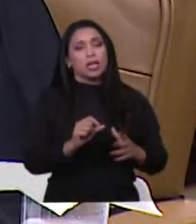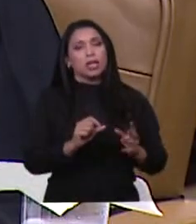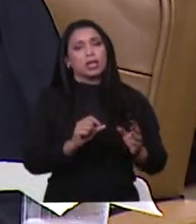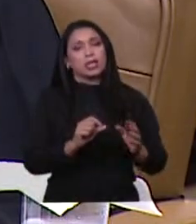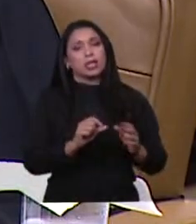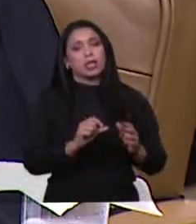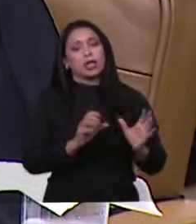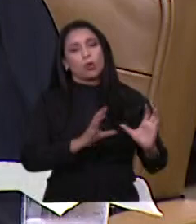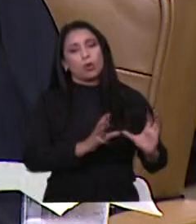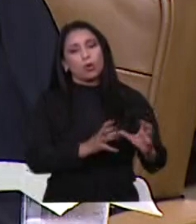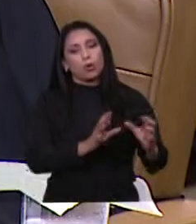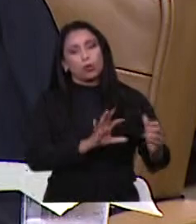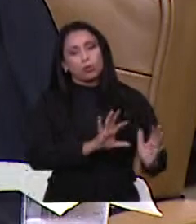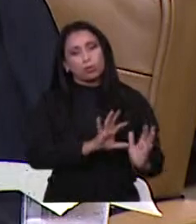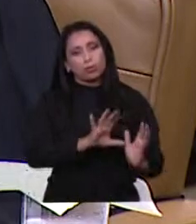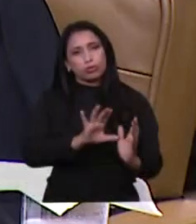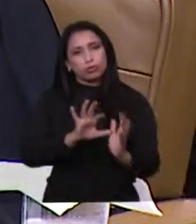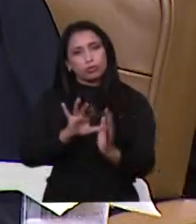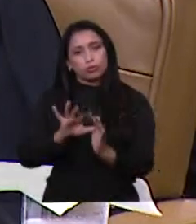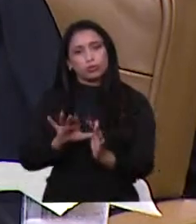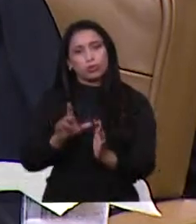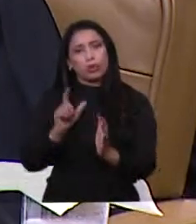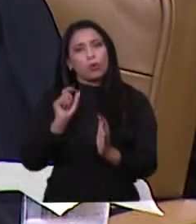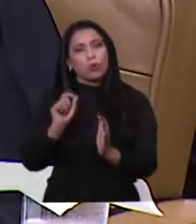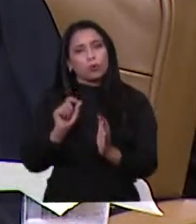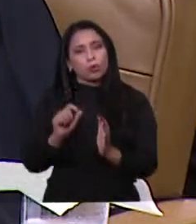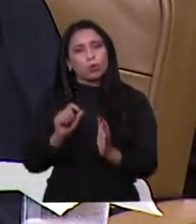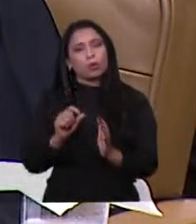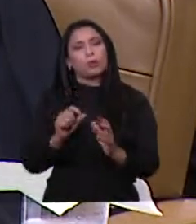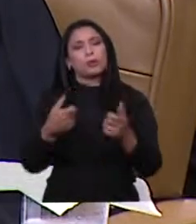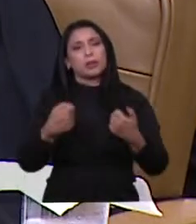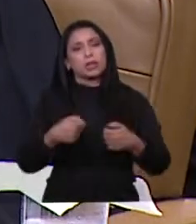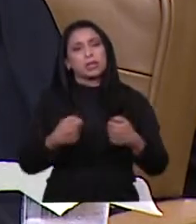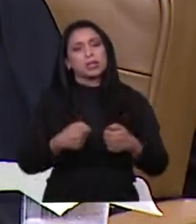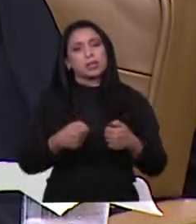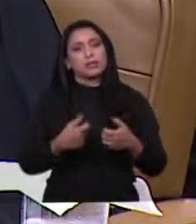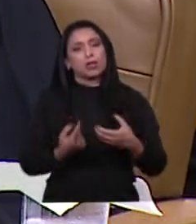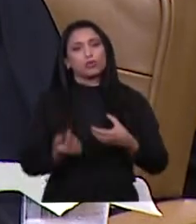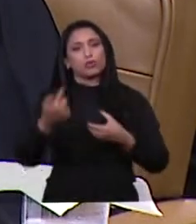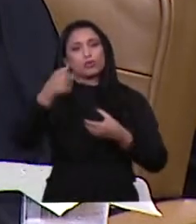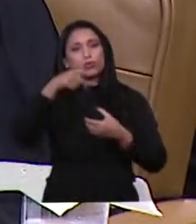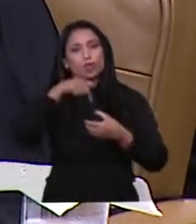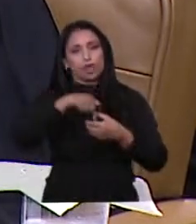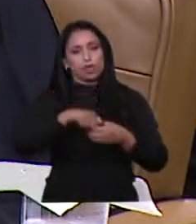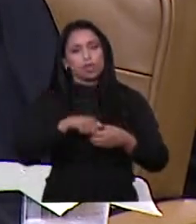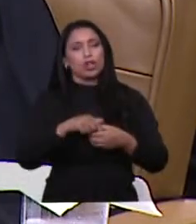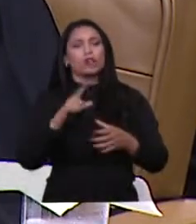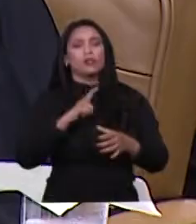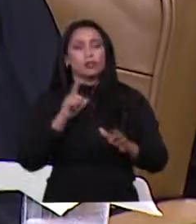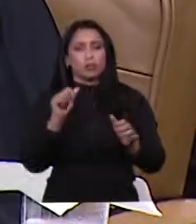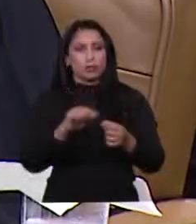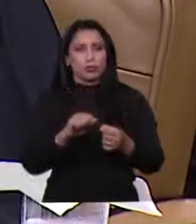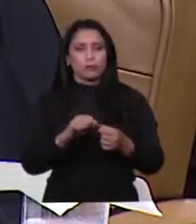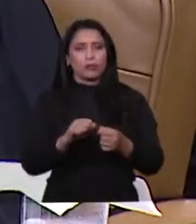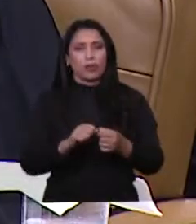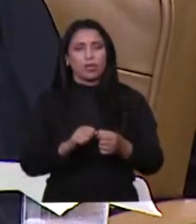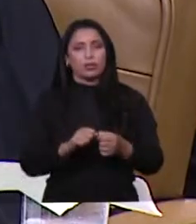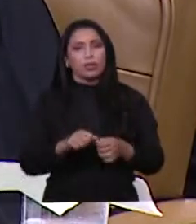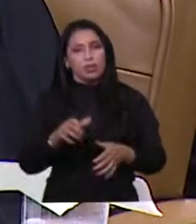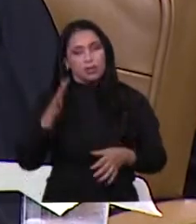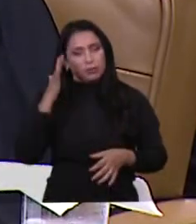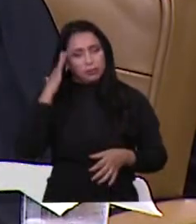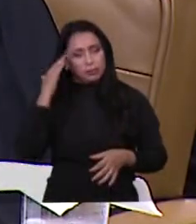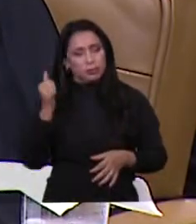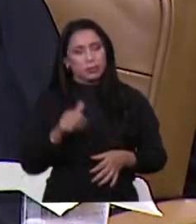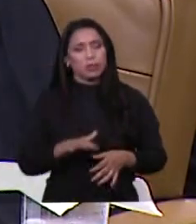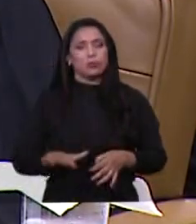de forma a tentar recompor no processo penal o elemento subjetivo do tipo, considerando o ambiente no qual atuou e